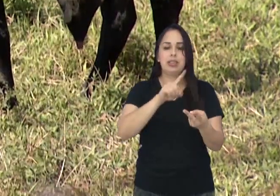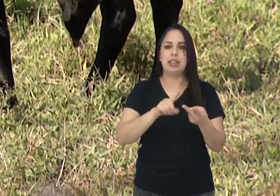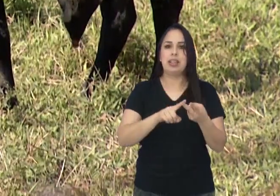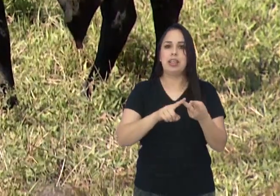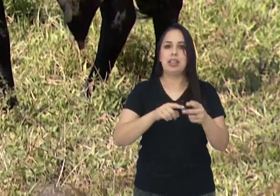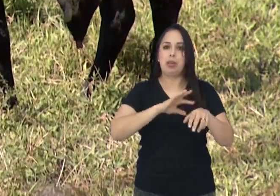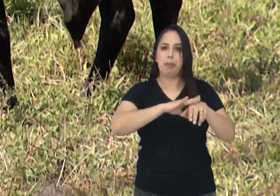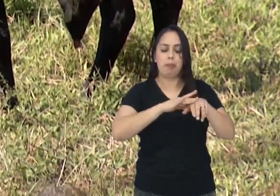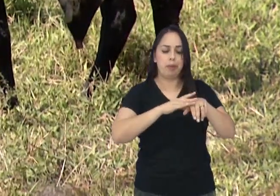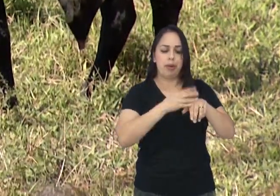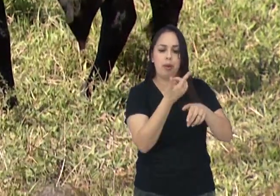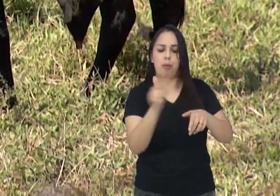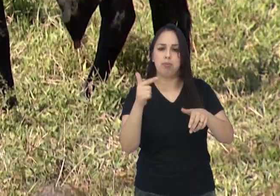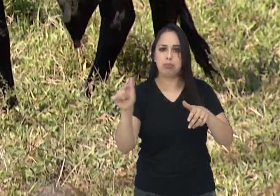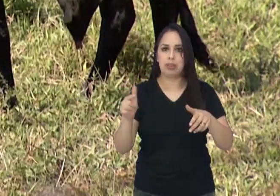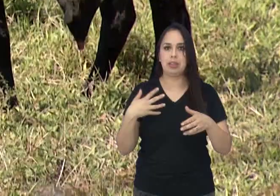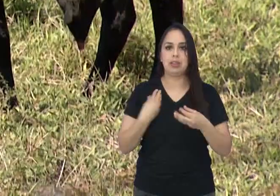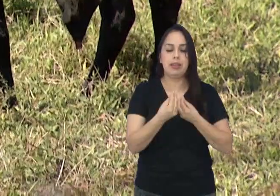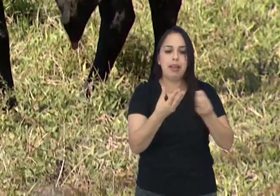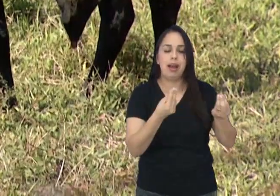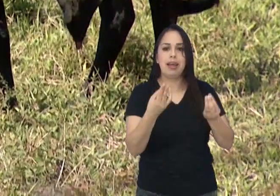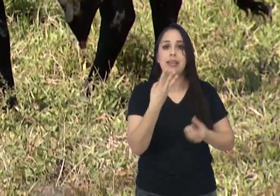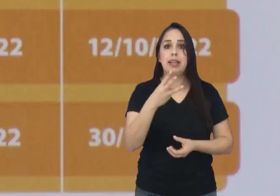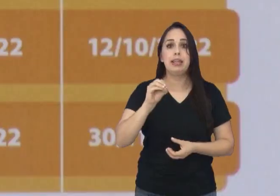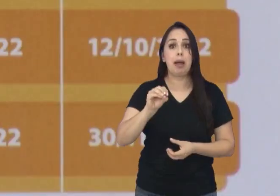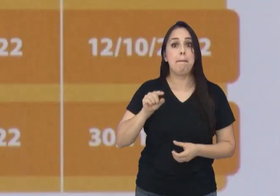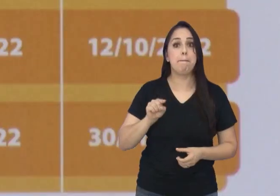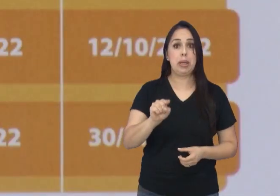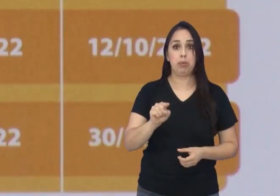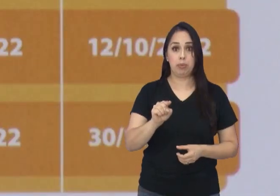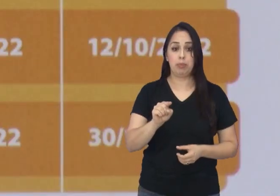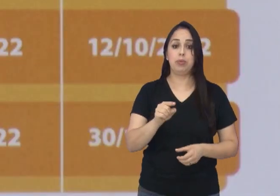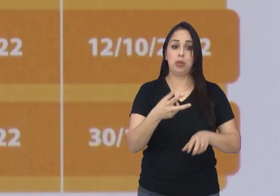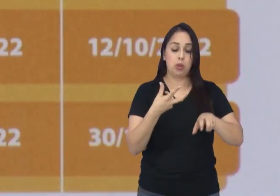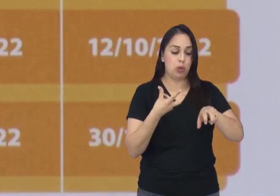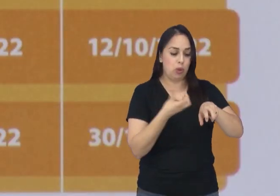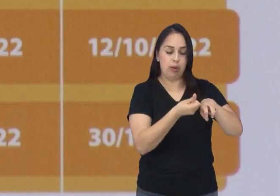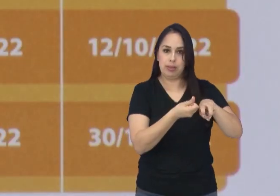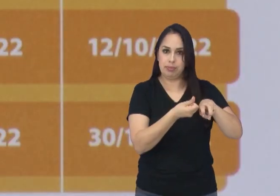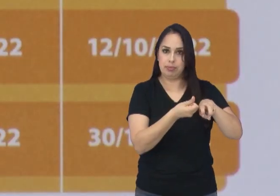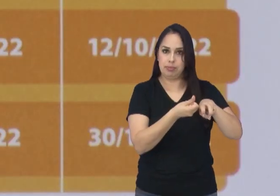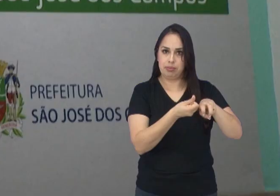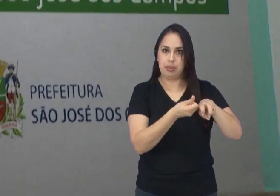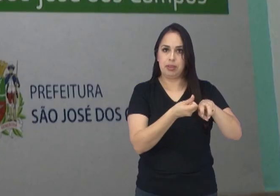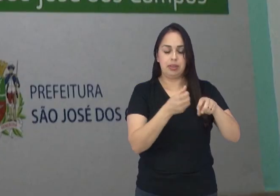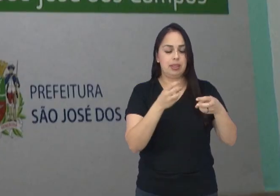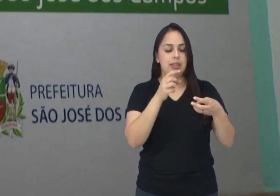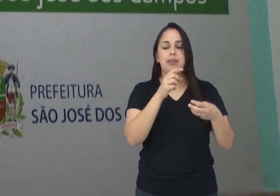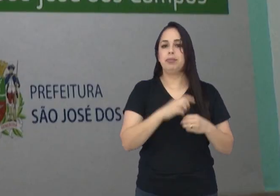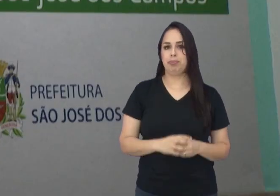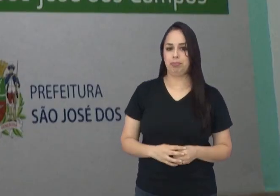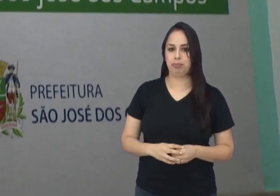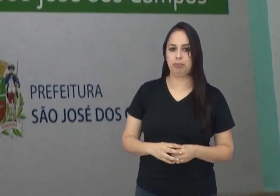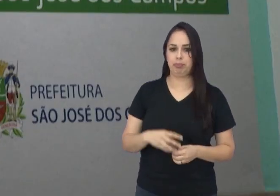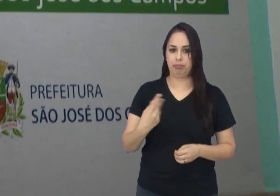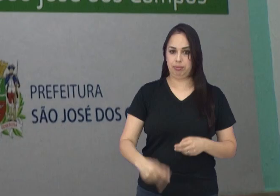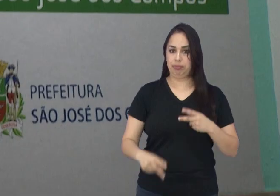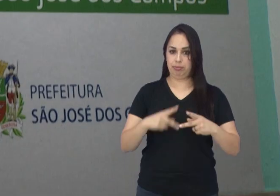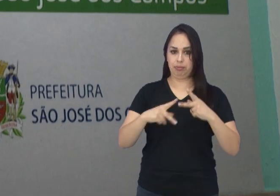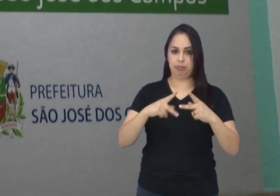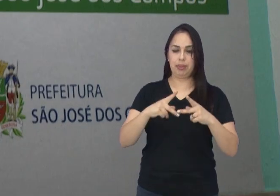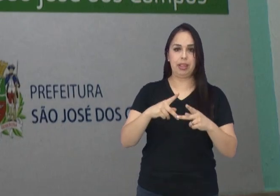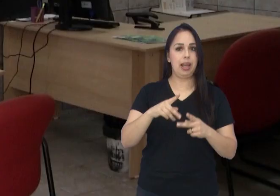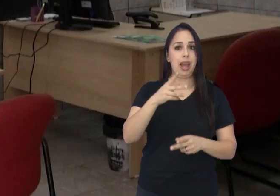Serão disponibilizados 30 mil doses de vacina, sendo 10 mil doses para cada doença. No município, a vacinação